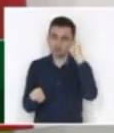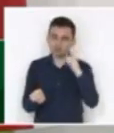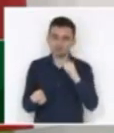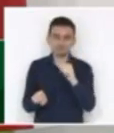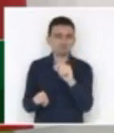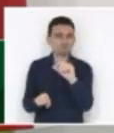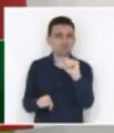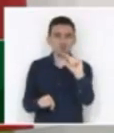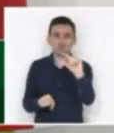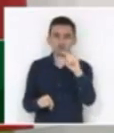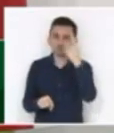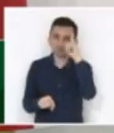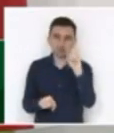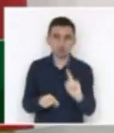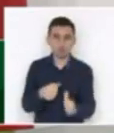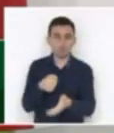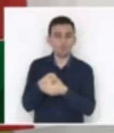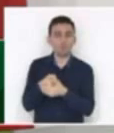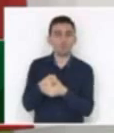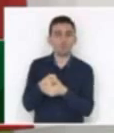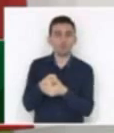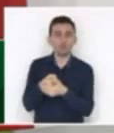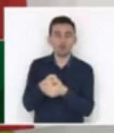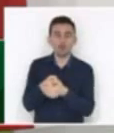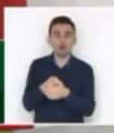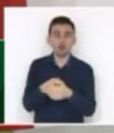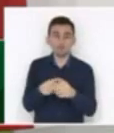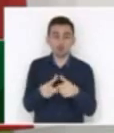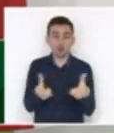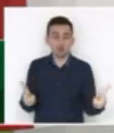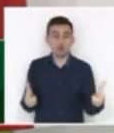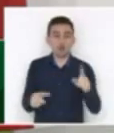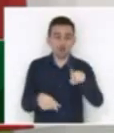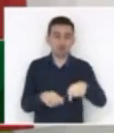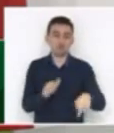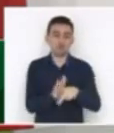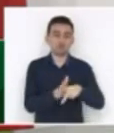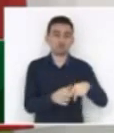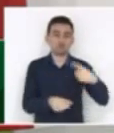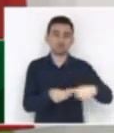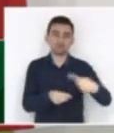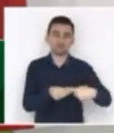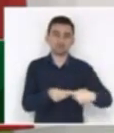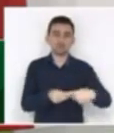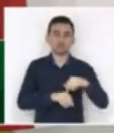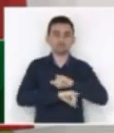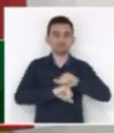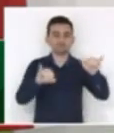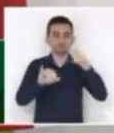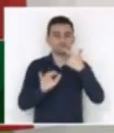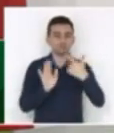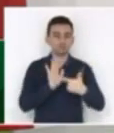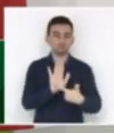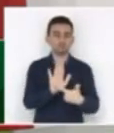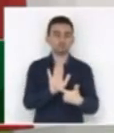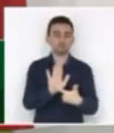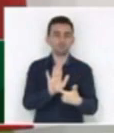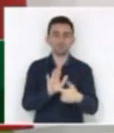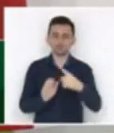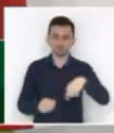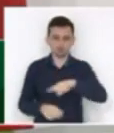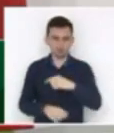pouco, pois a maior parte das denúncias vem das áreas urbanas. E não podemos nos